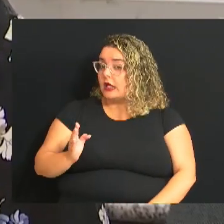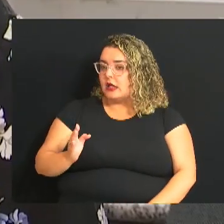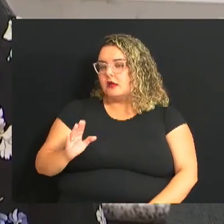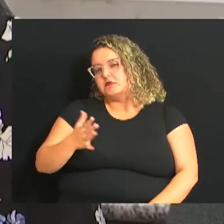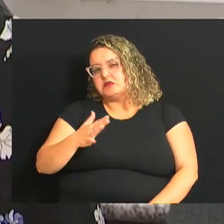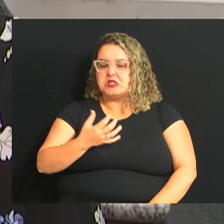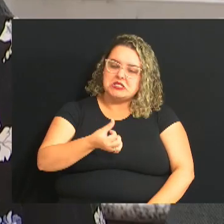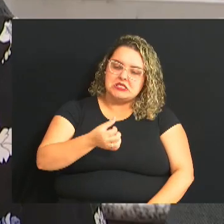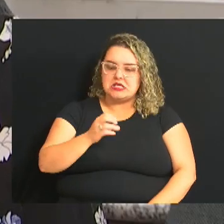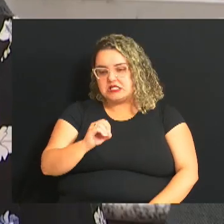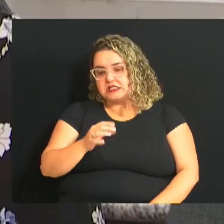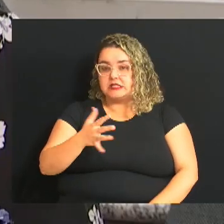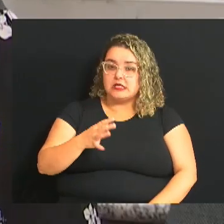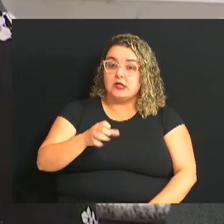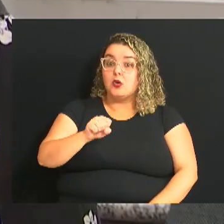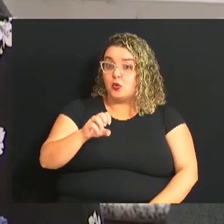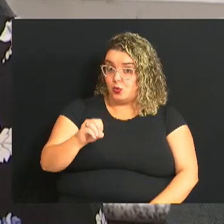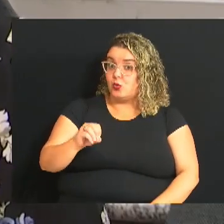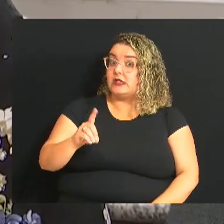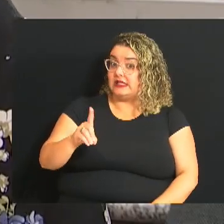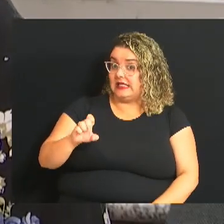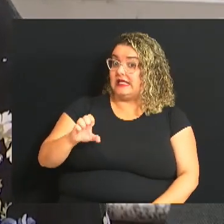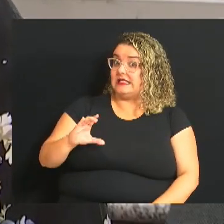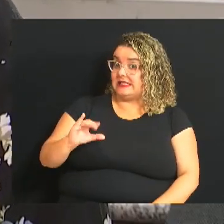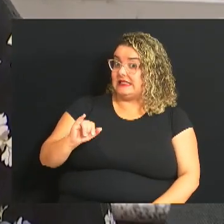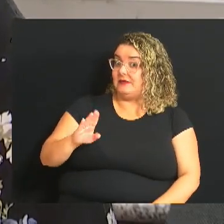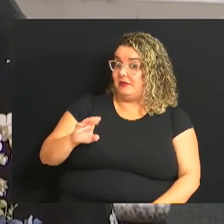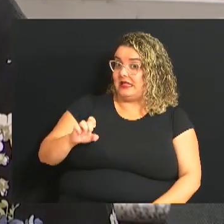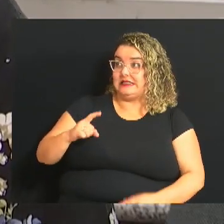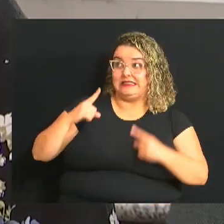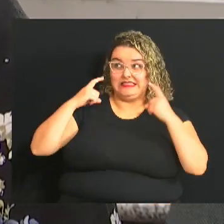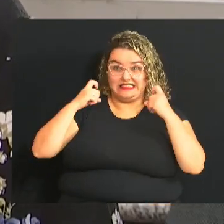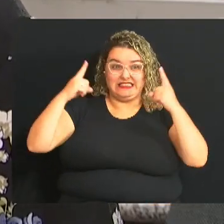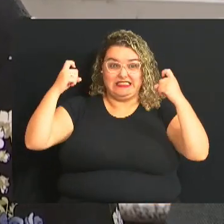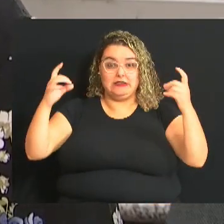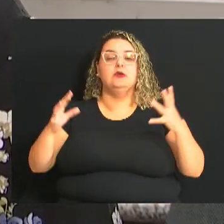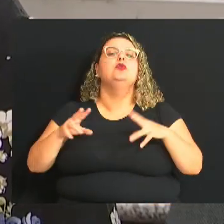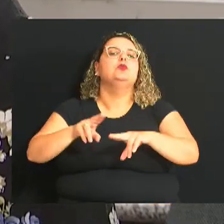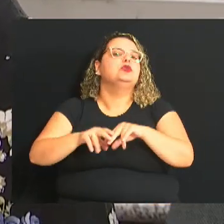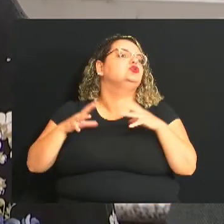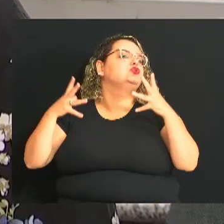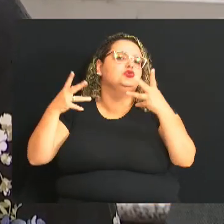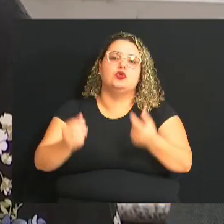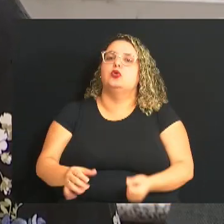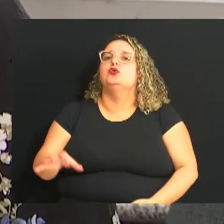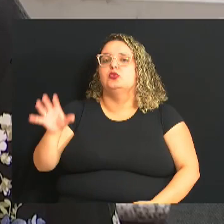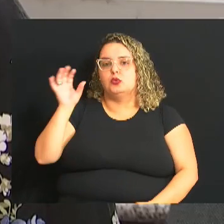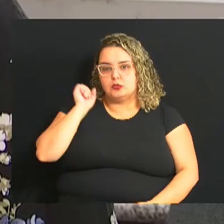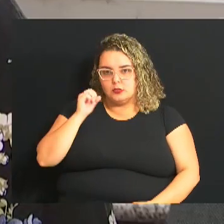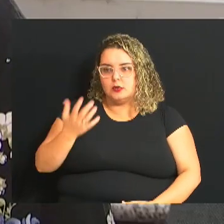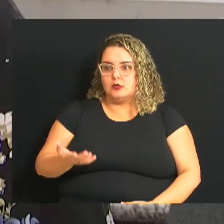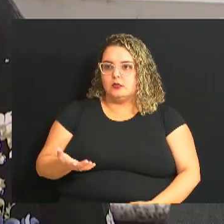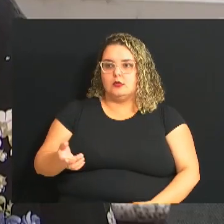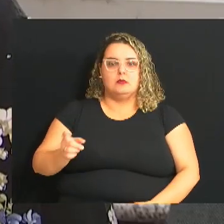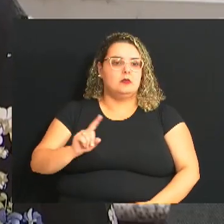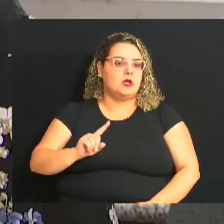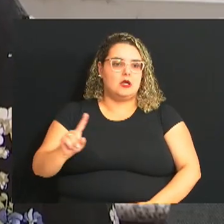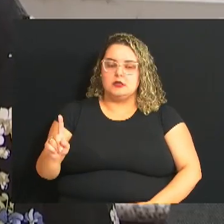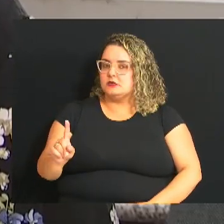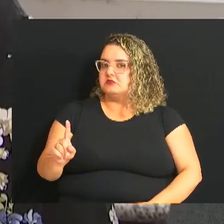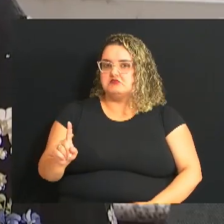60, 80 decibéis, é um canto bem alto, por isso que todo mundo escuta, mas ela não causa